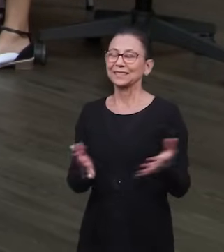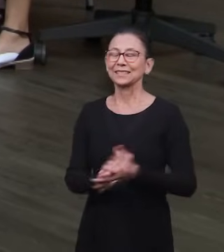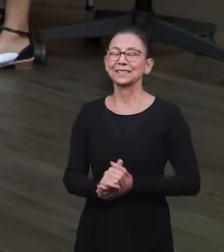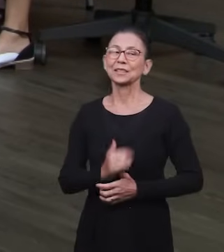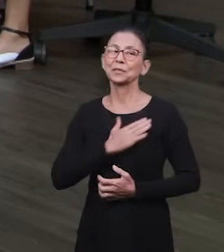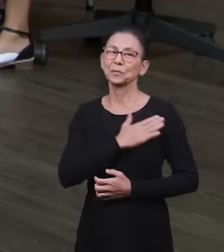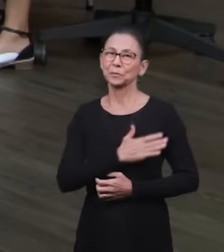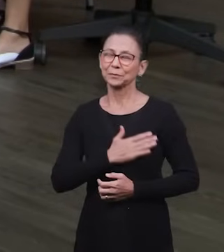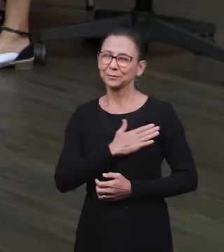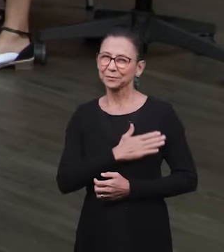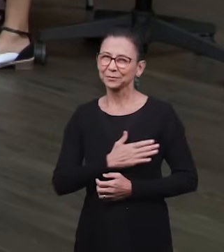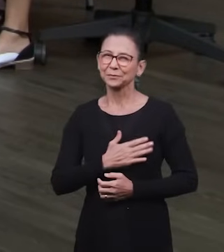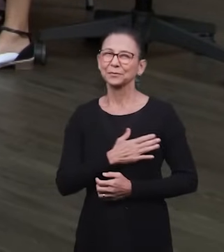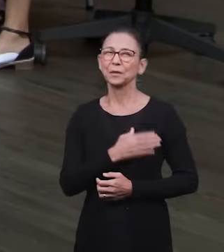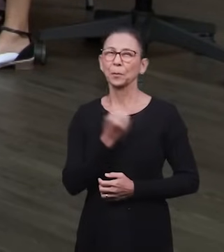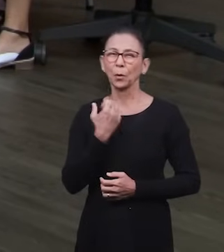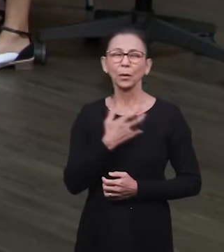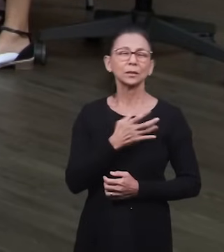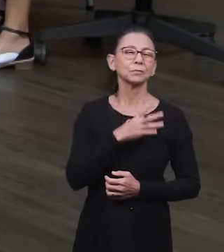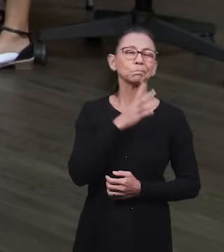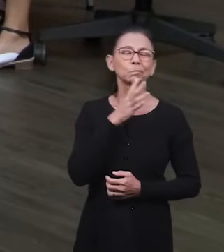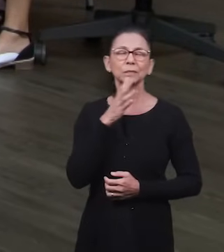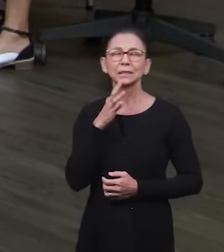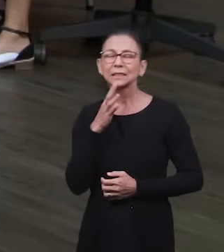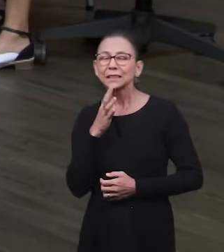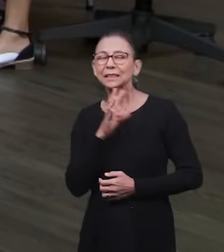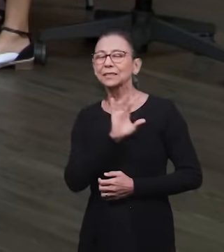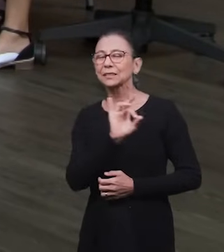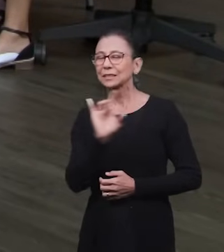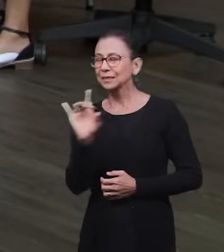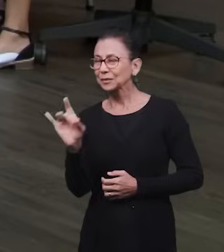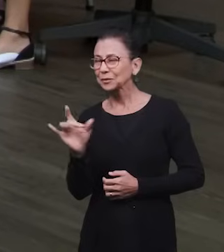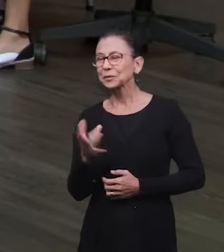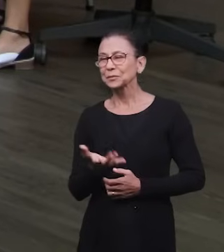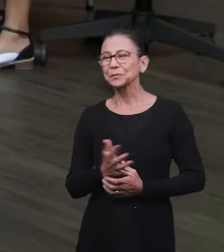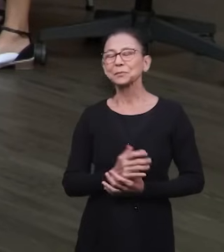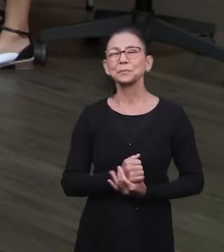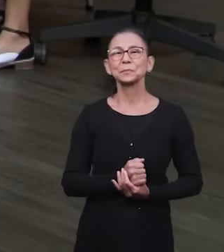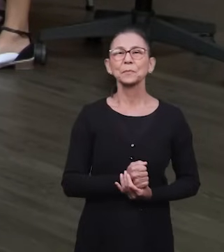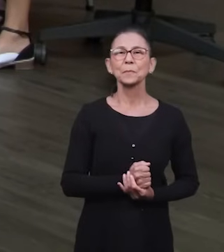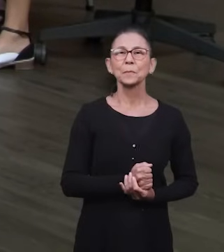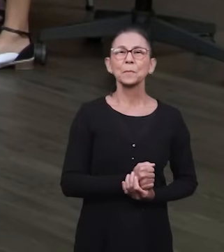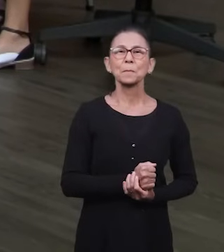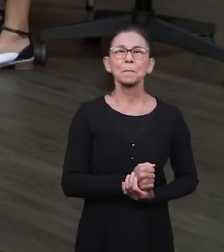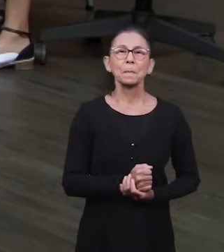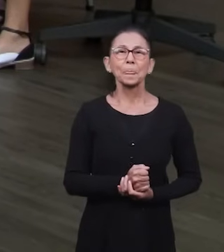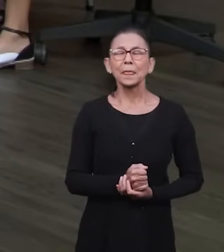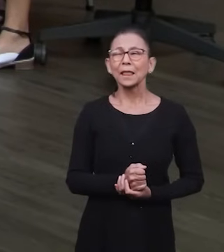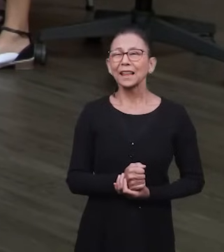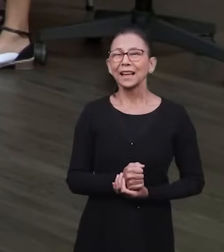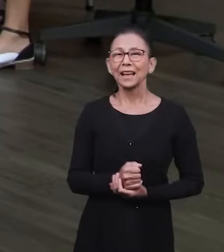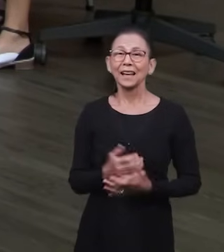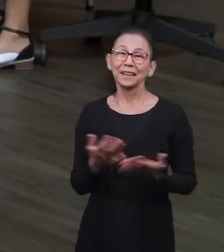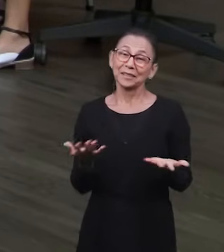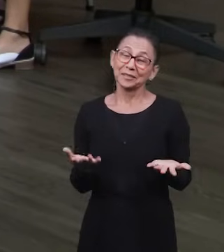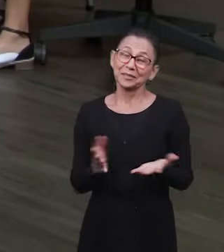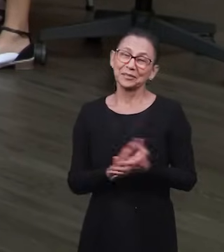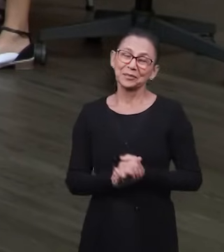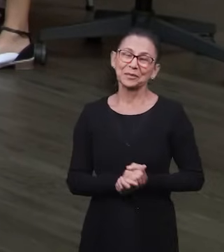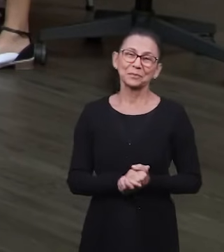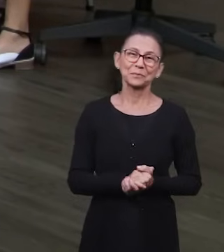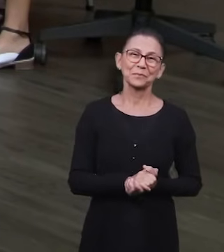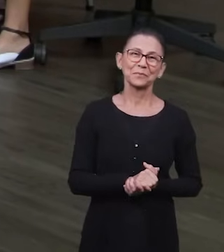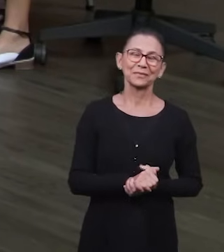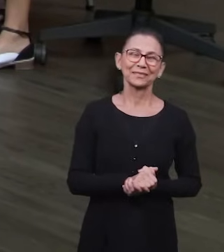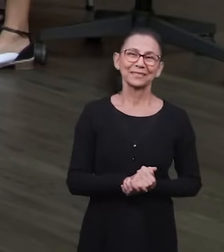imenso. É bom que a gente vai conhecendo os jovens aqui, né? Isso nos faz lembrar, né, Andréia? Isso nos traz um certo... Foi outro dia mesmo. Para você